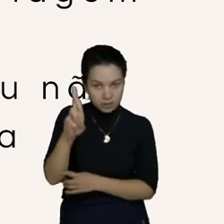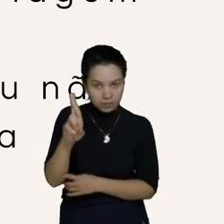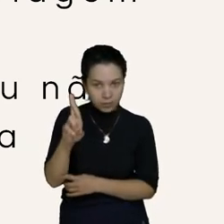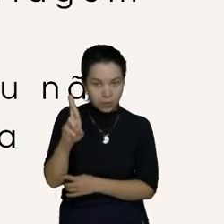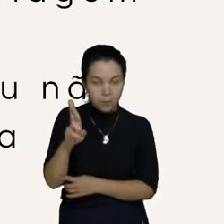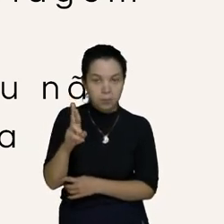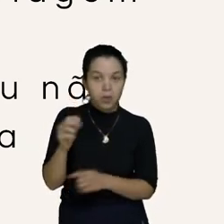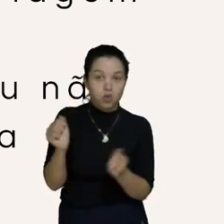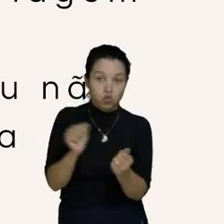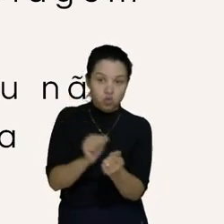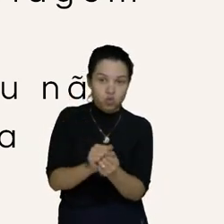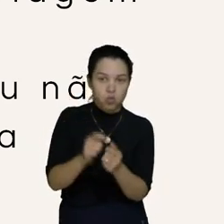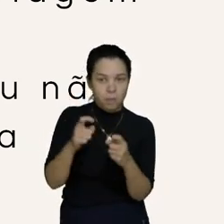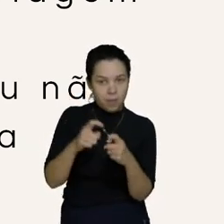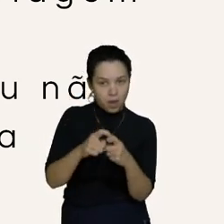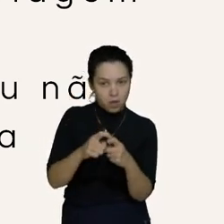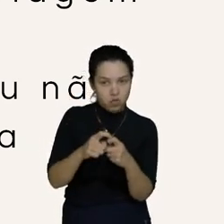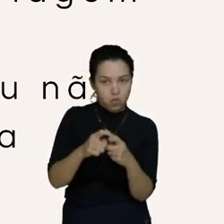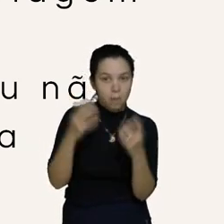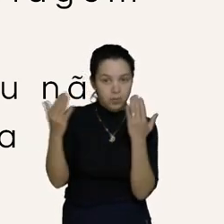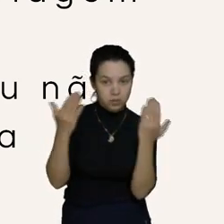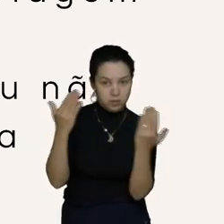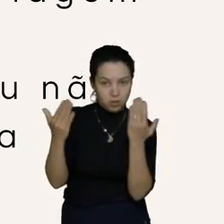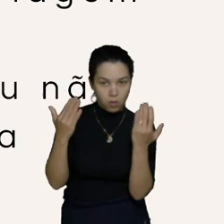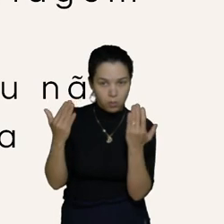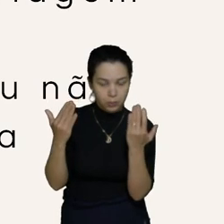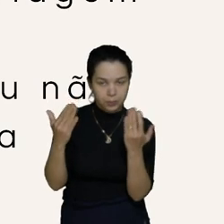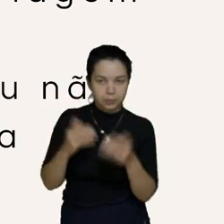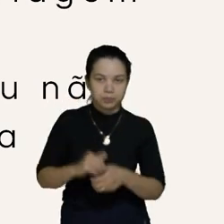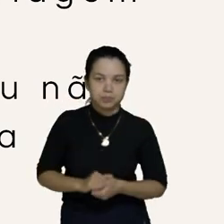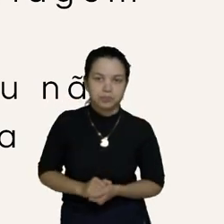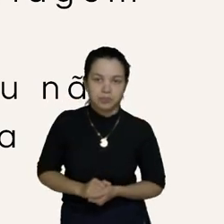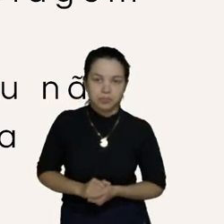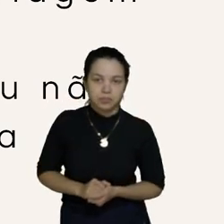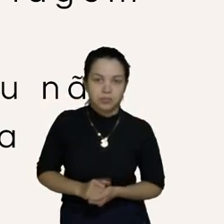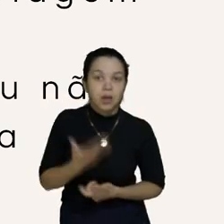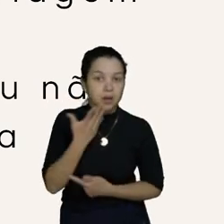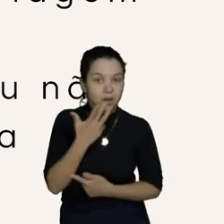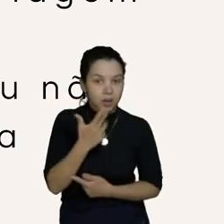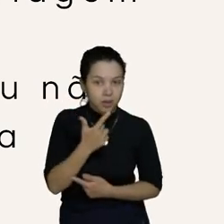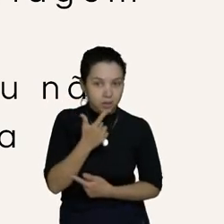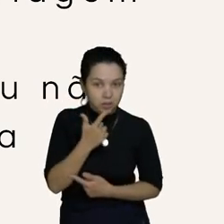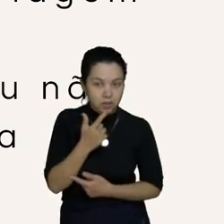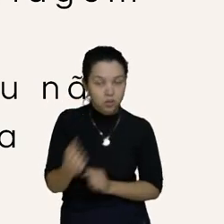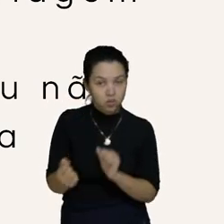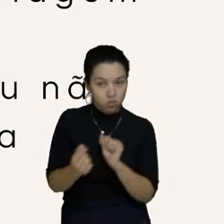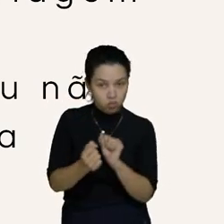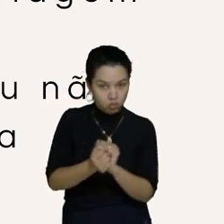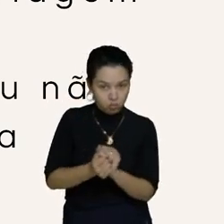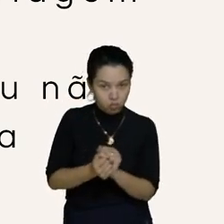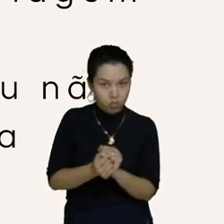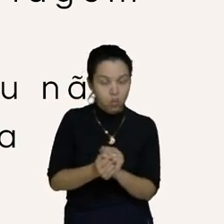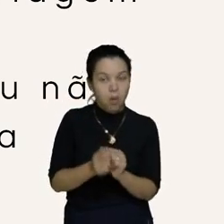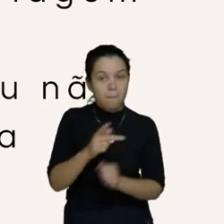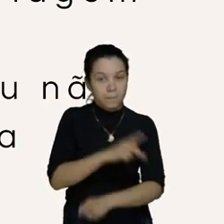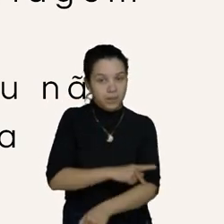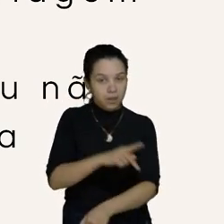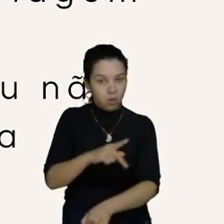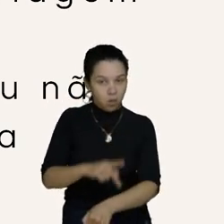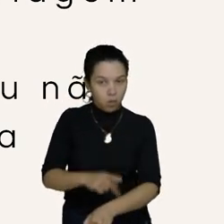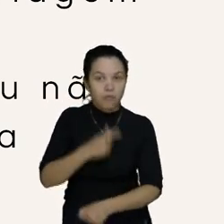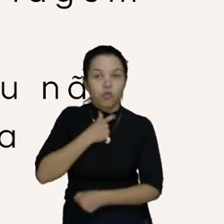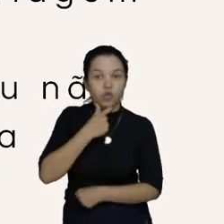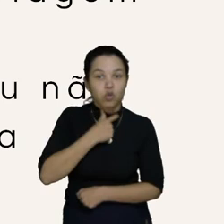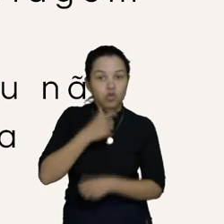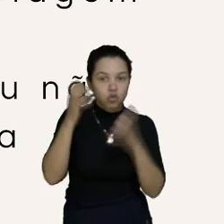psicólogo ou médico e psicólogo já a criança vai ficar conosco com a pedagoga e a fonodiólogo Ou